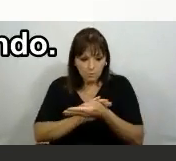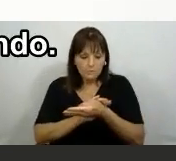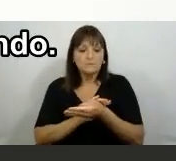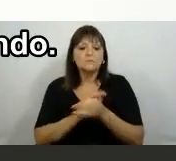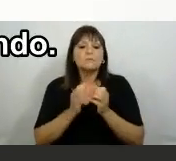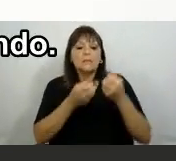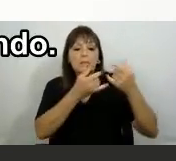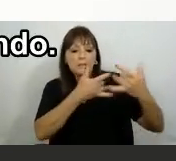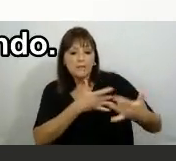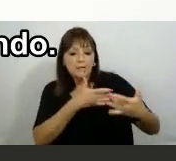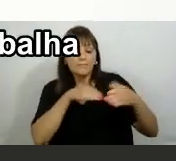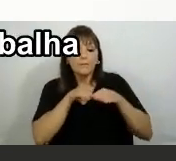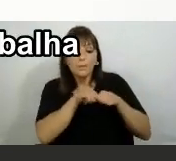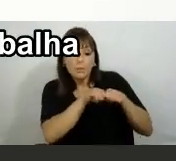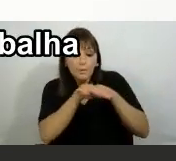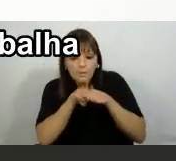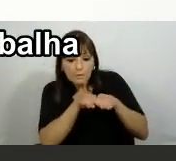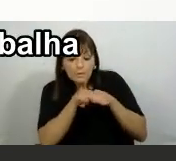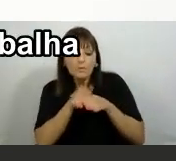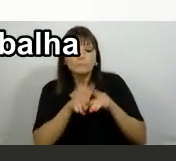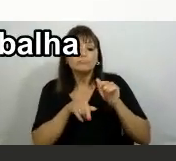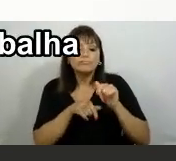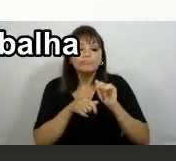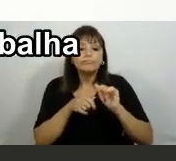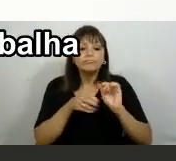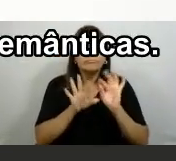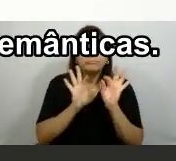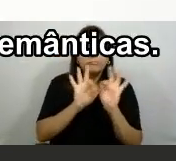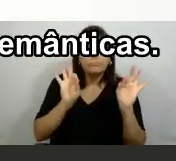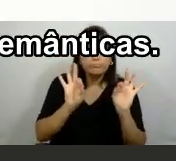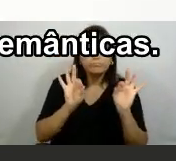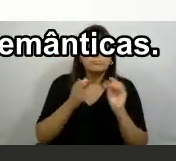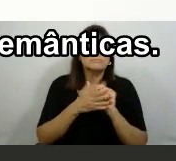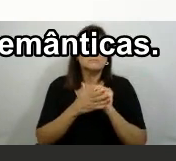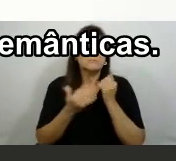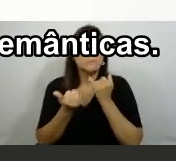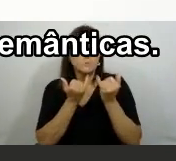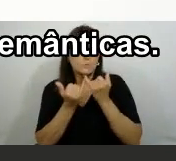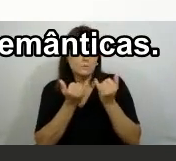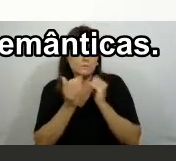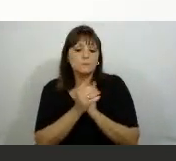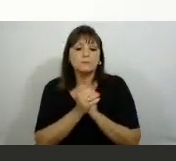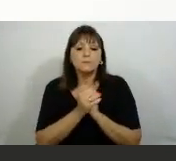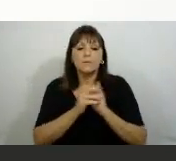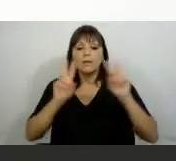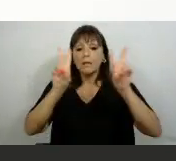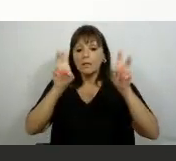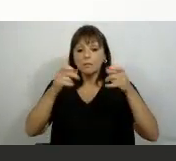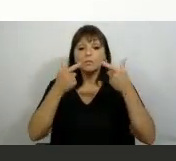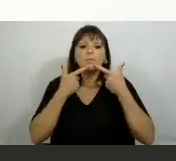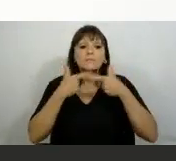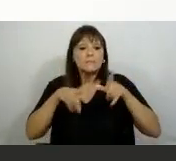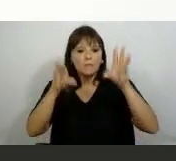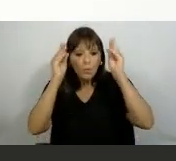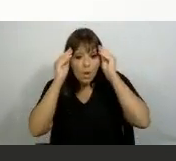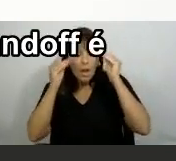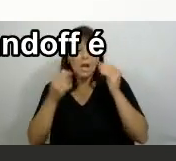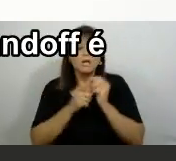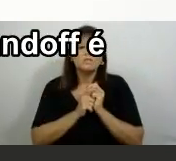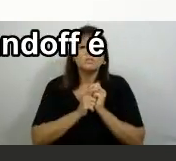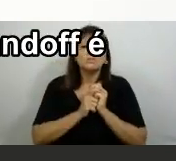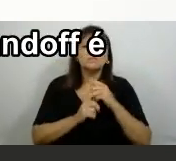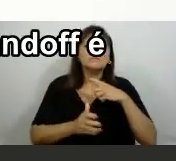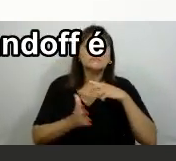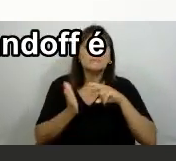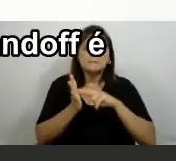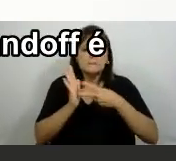versionando isso e simplificando. Então, por exemplo, a gente trabalha questões de linguagem e questões semânticas, a gente definiu que tudo que